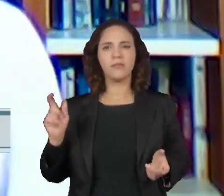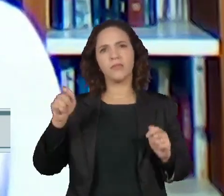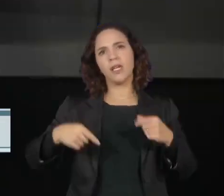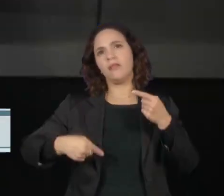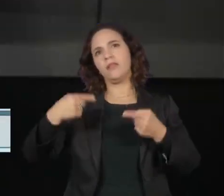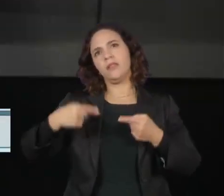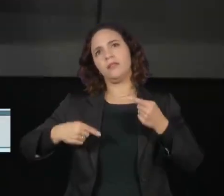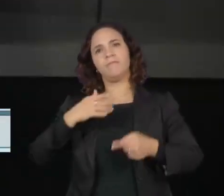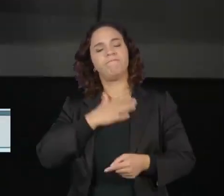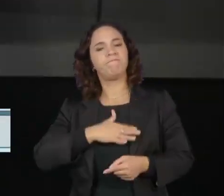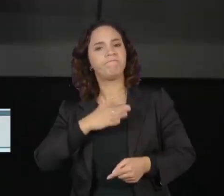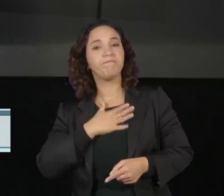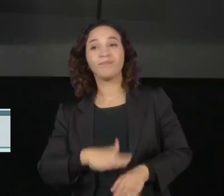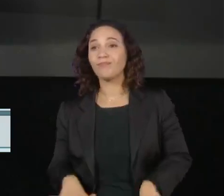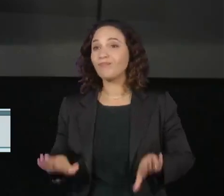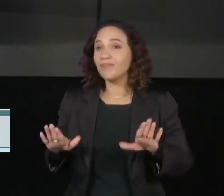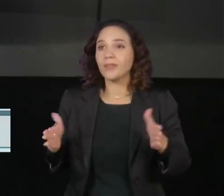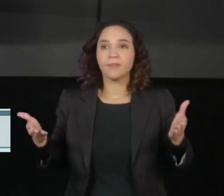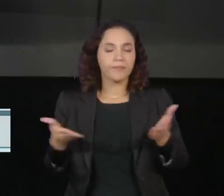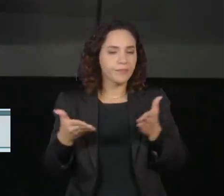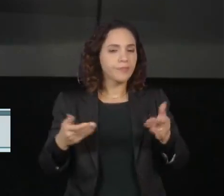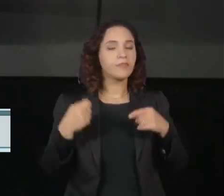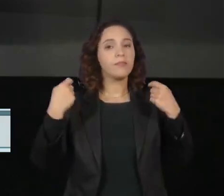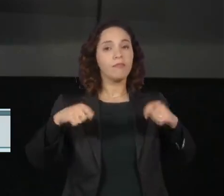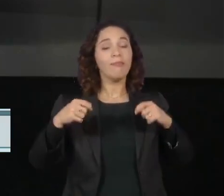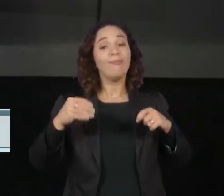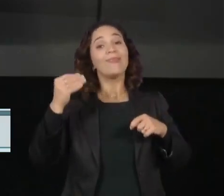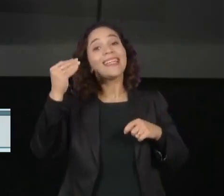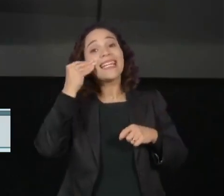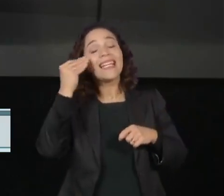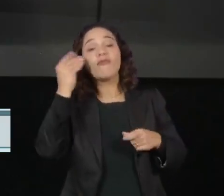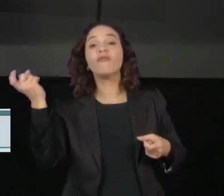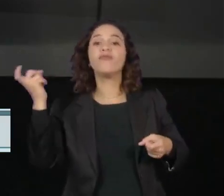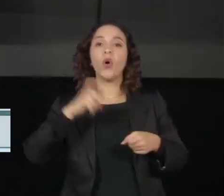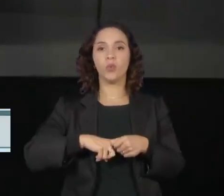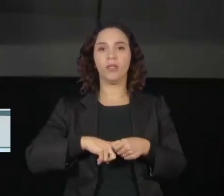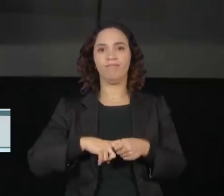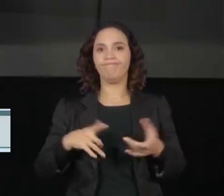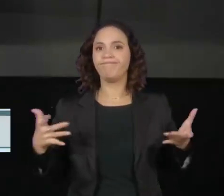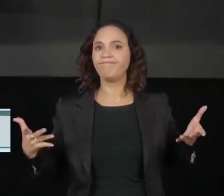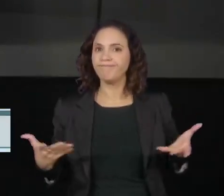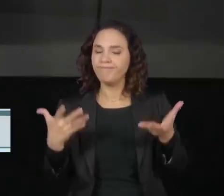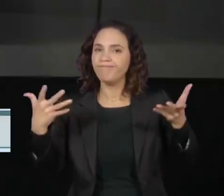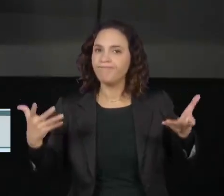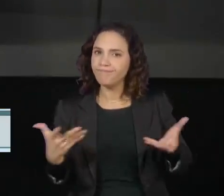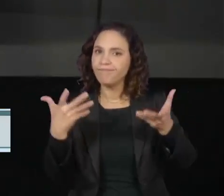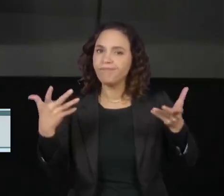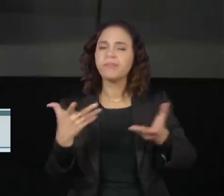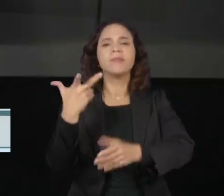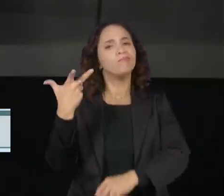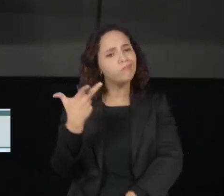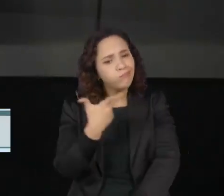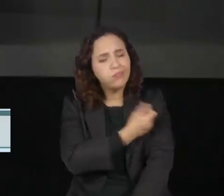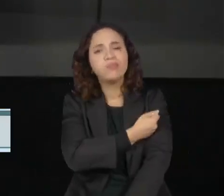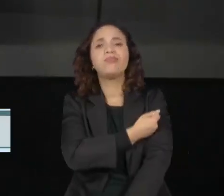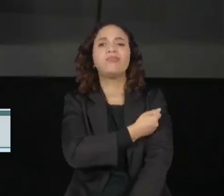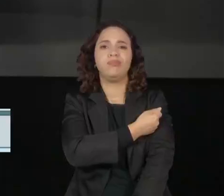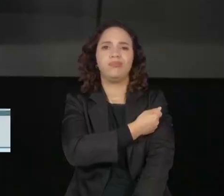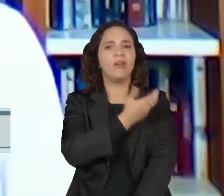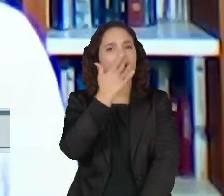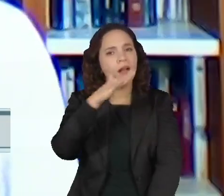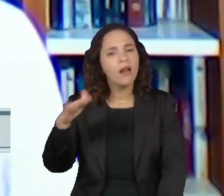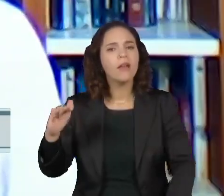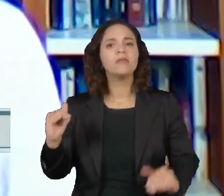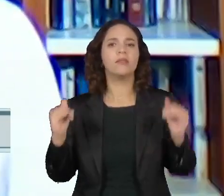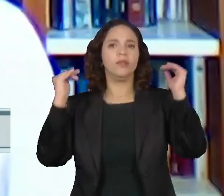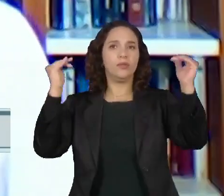com calma, mas a gente agora tem que tentar resgatar a todo custo esse incremento da vacinação,